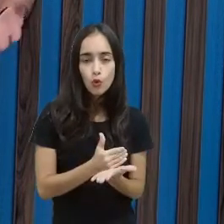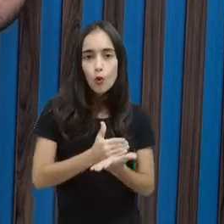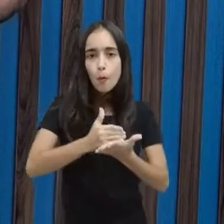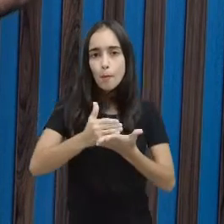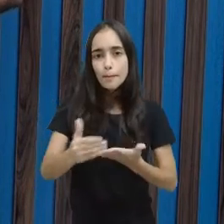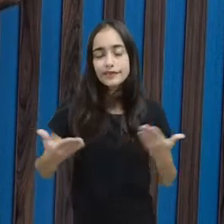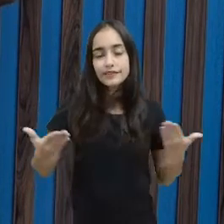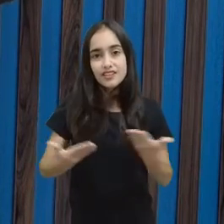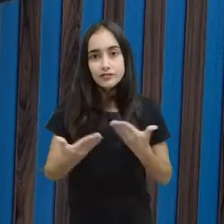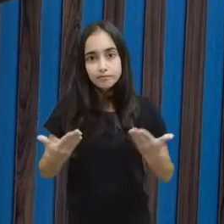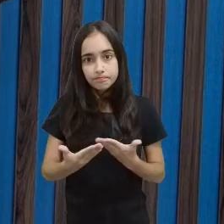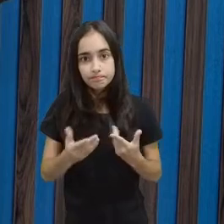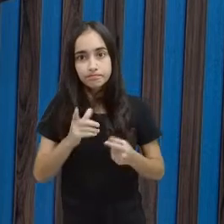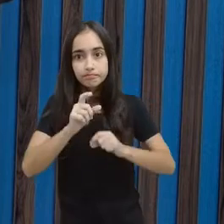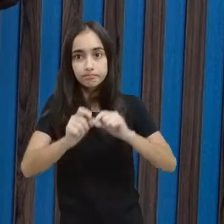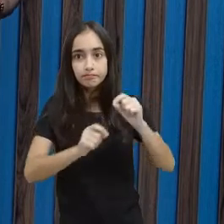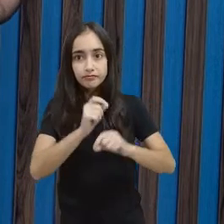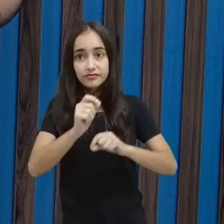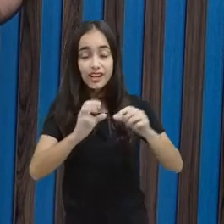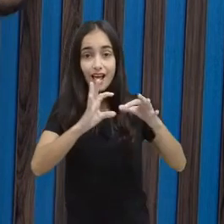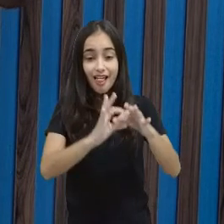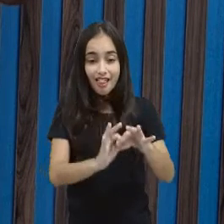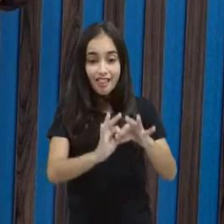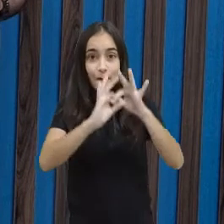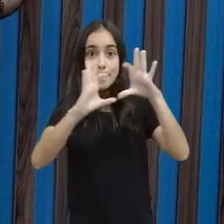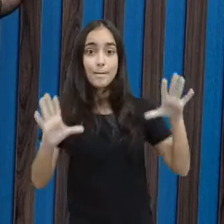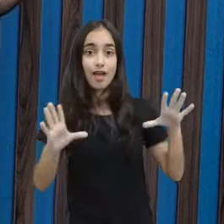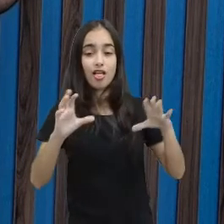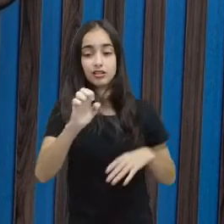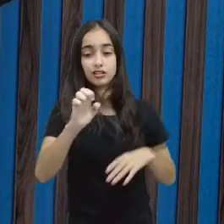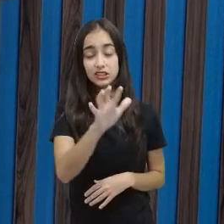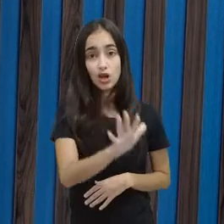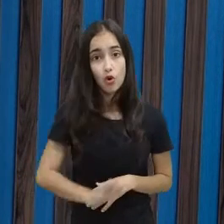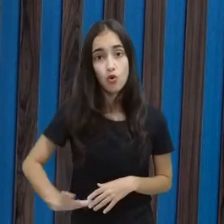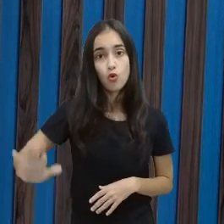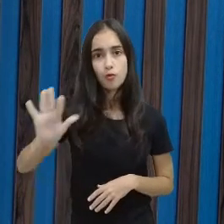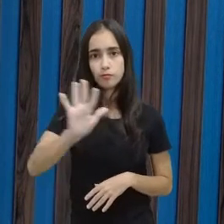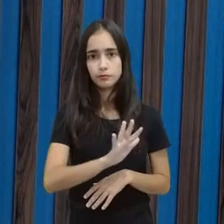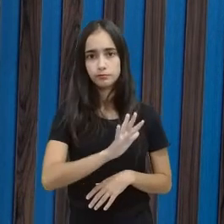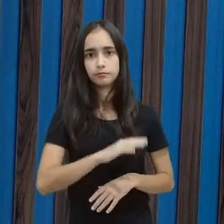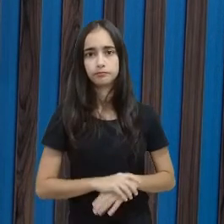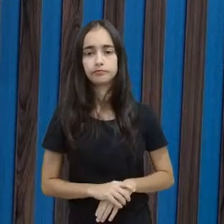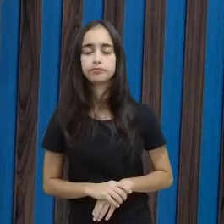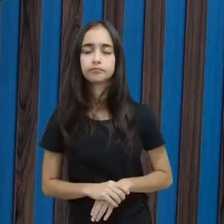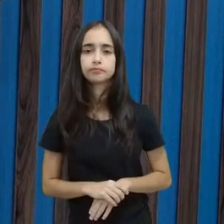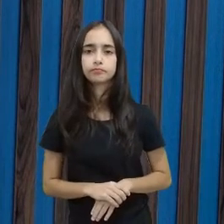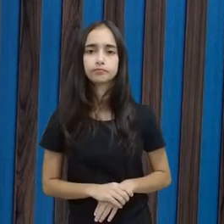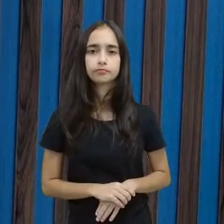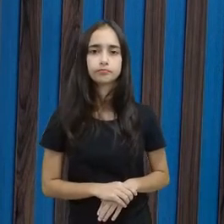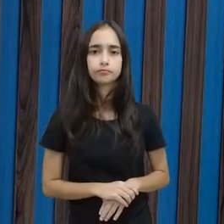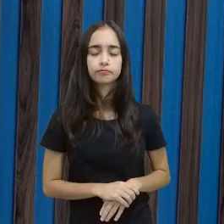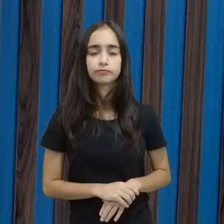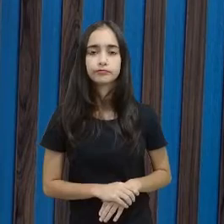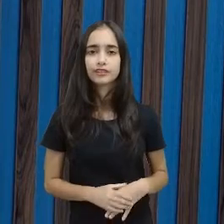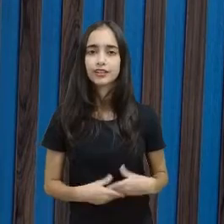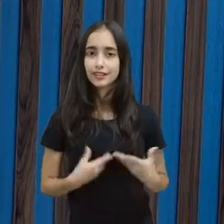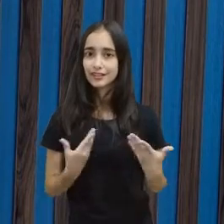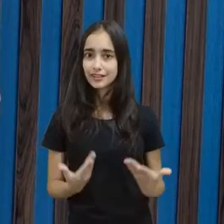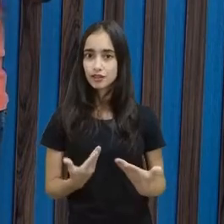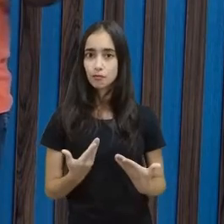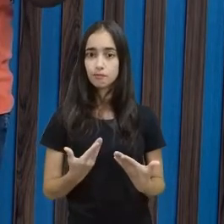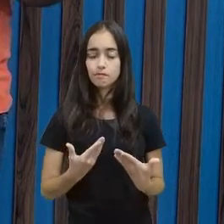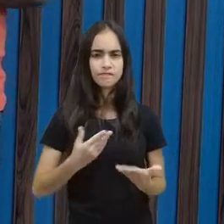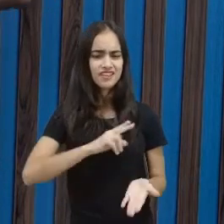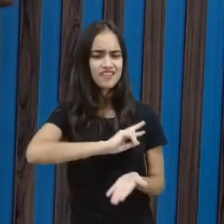o início da libertação da Europa, né, ocidental. E, nesse sentido, várias